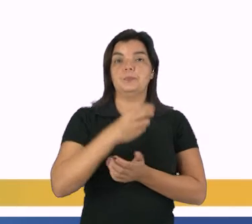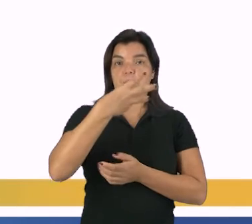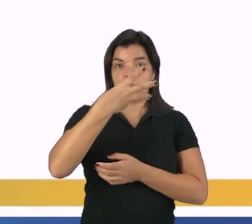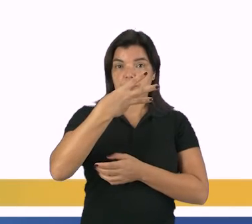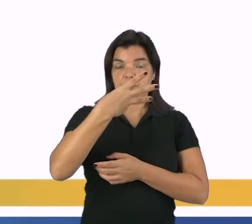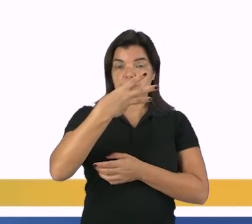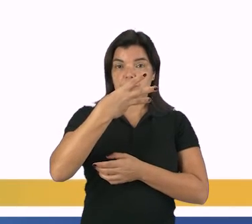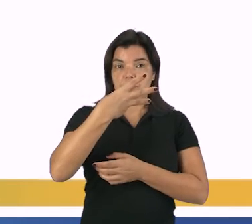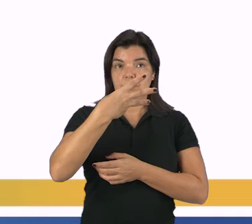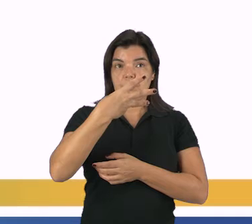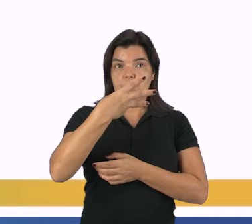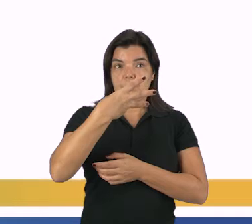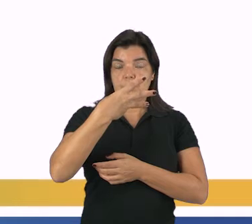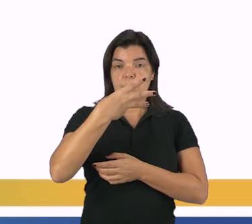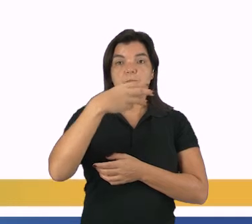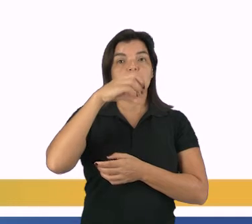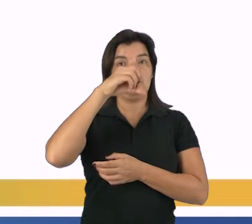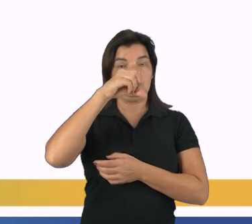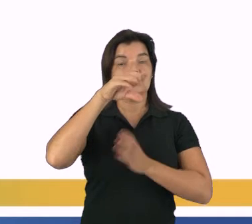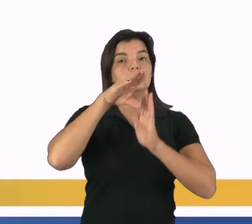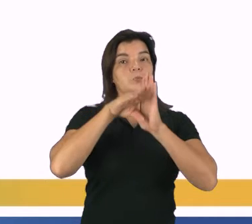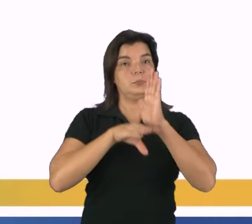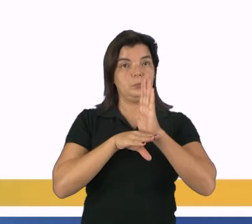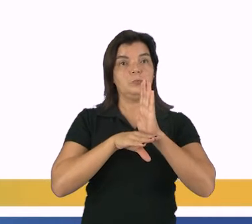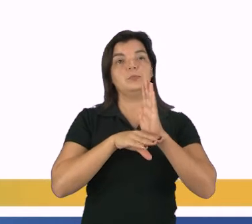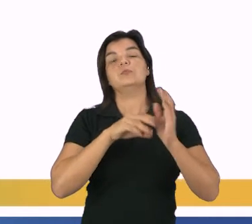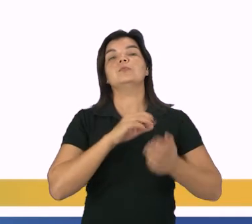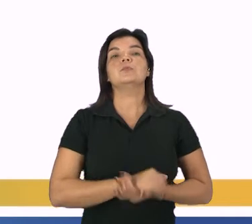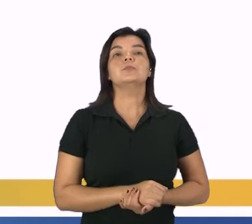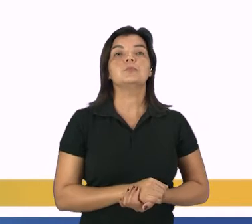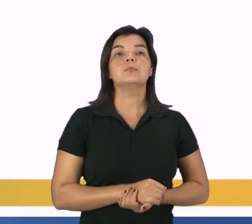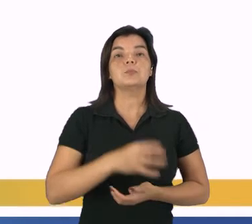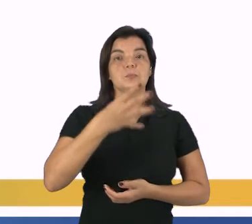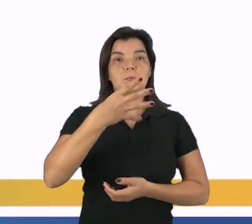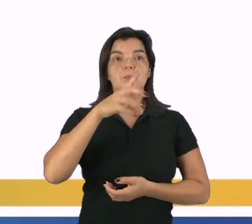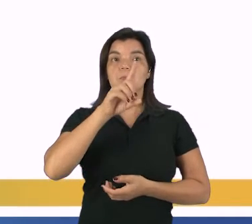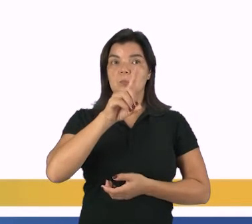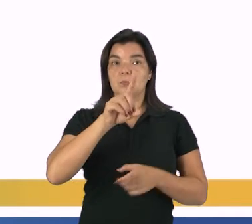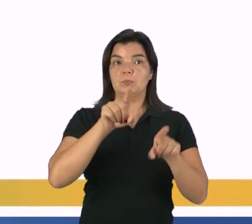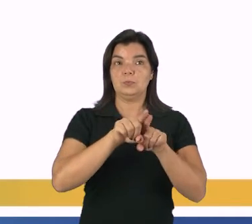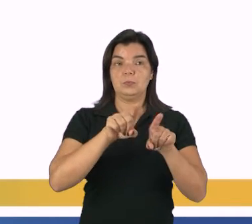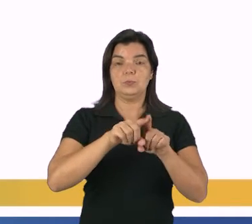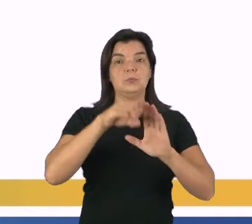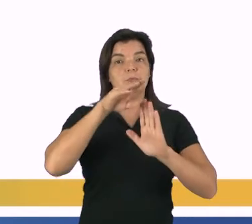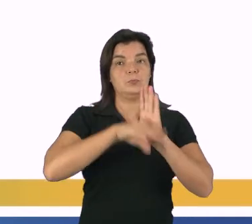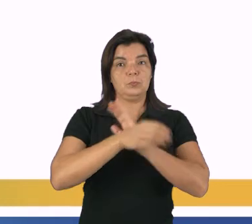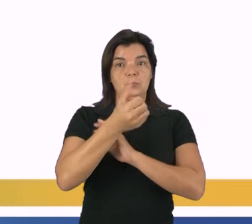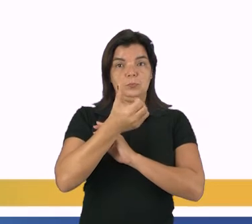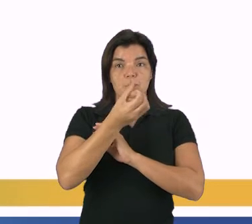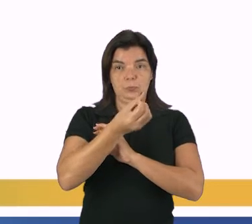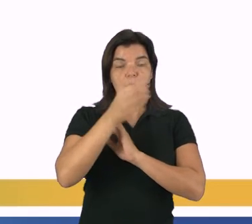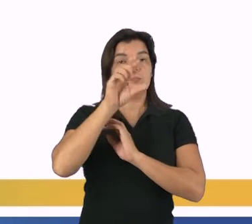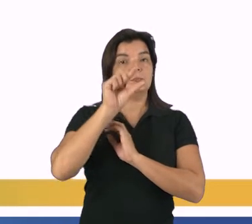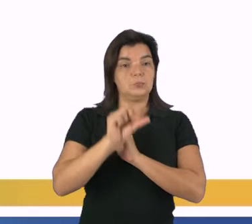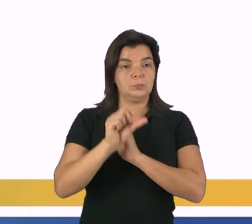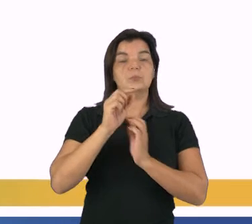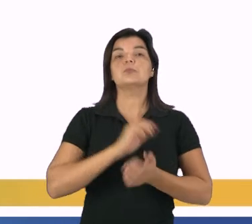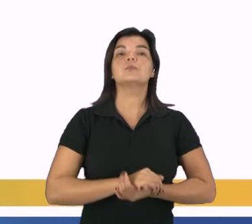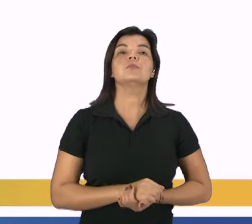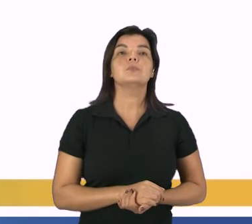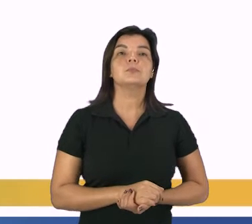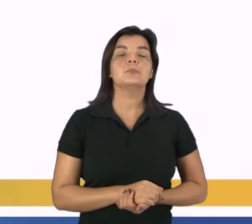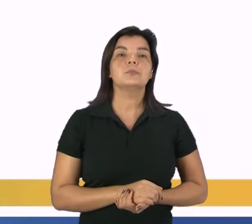aumentando a distância aqui e vai diminuindo a força, tá? Então, veja aqui, quando a distância é d, a força é F. Quando a